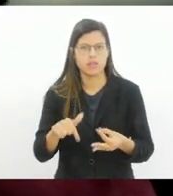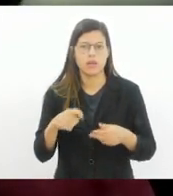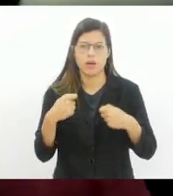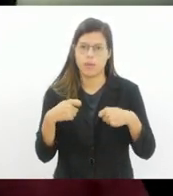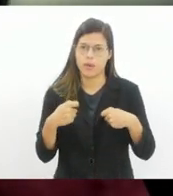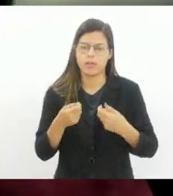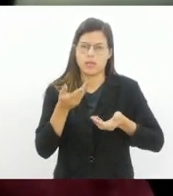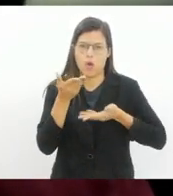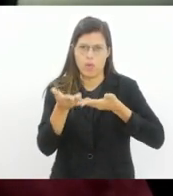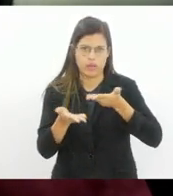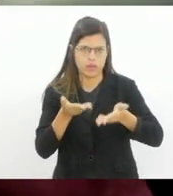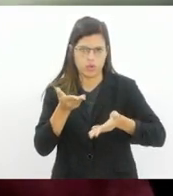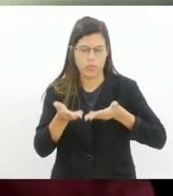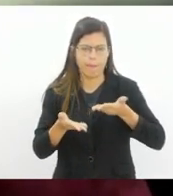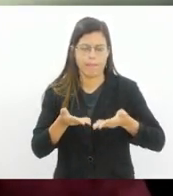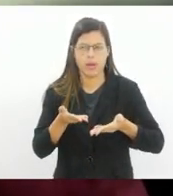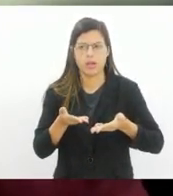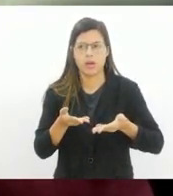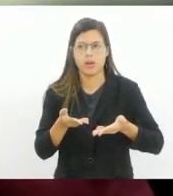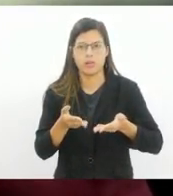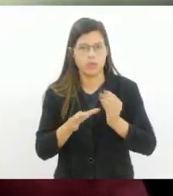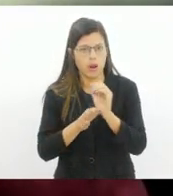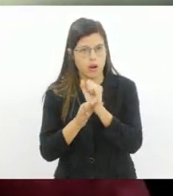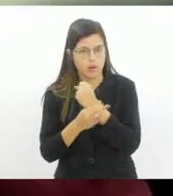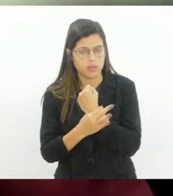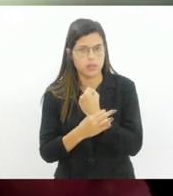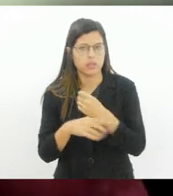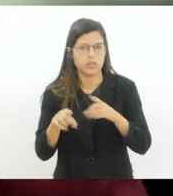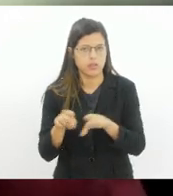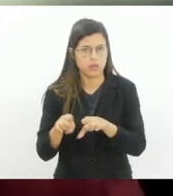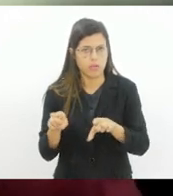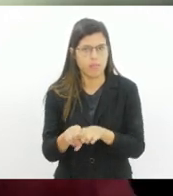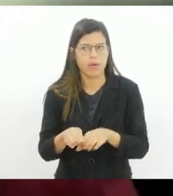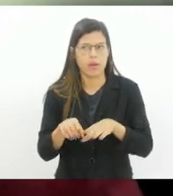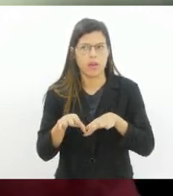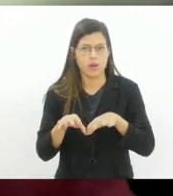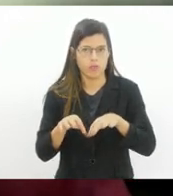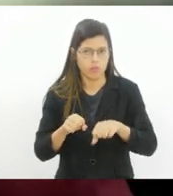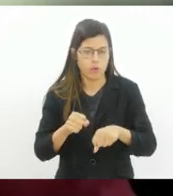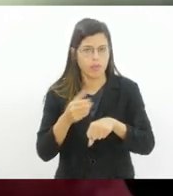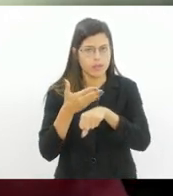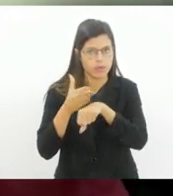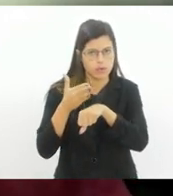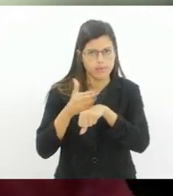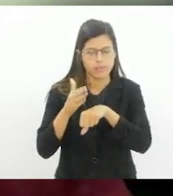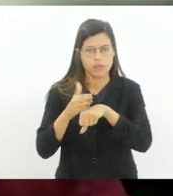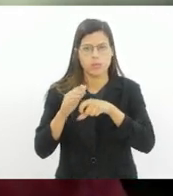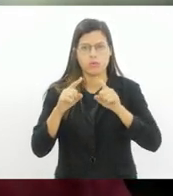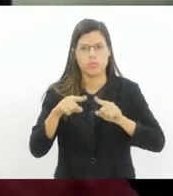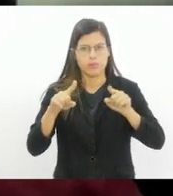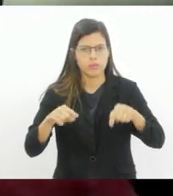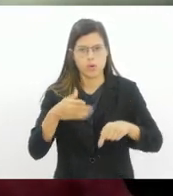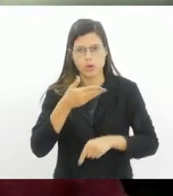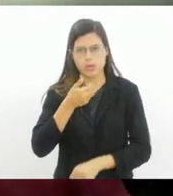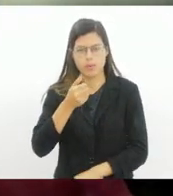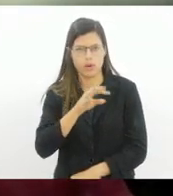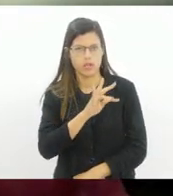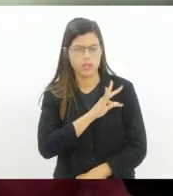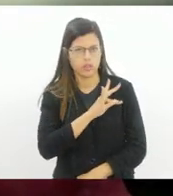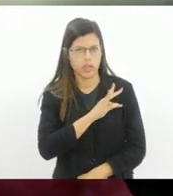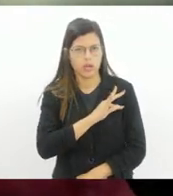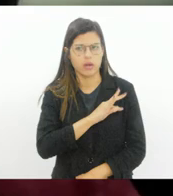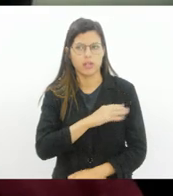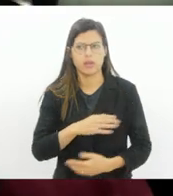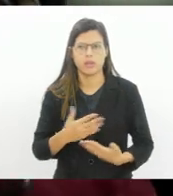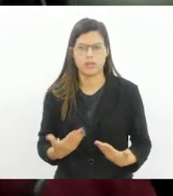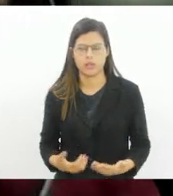desse atendimento e da formação dos profissionais em tempo oportuno, com as melhores técnicas e evidências